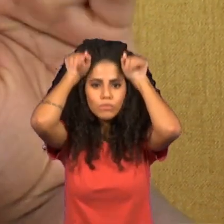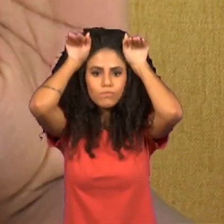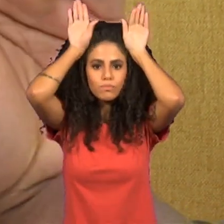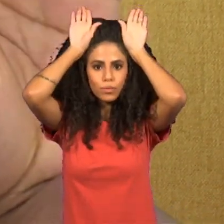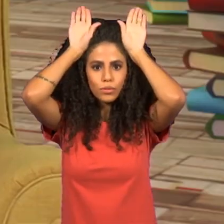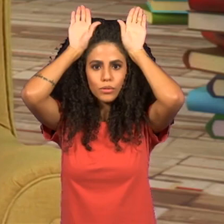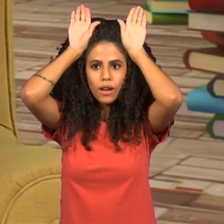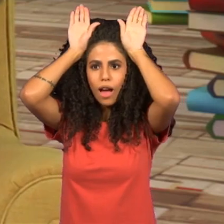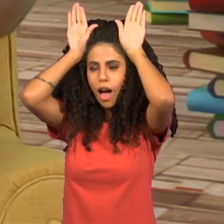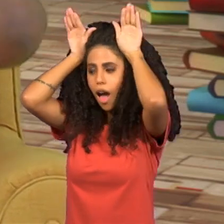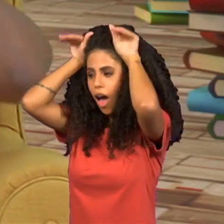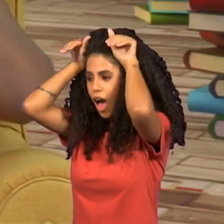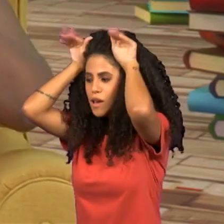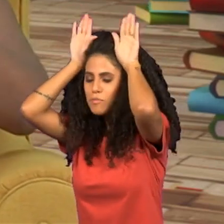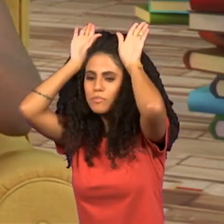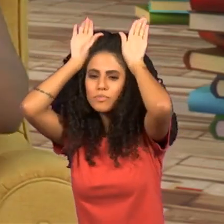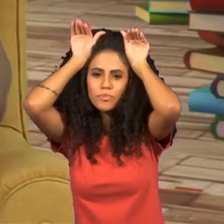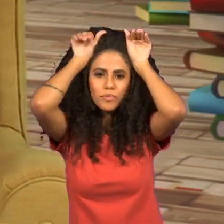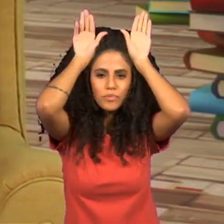e fazia